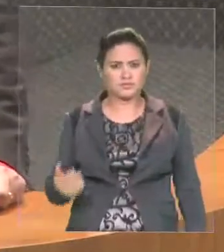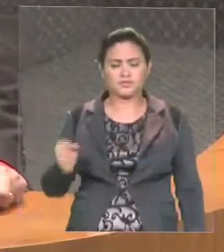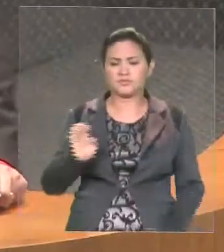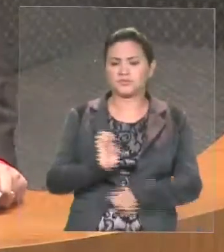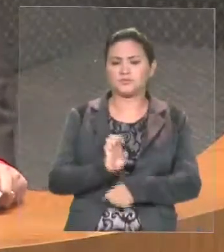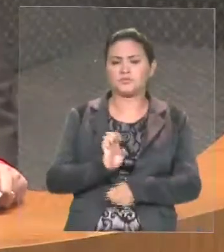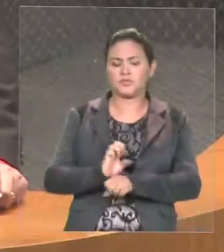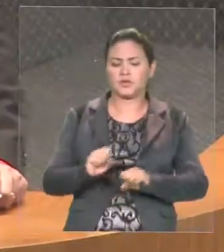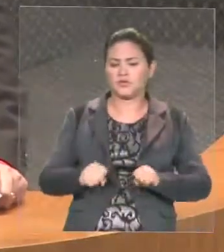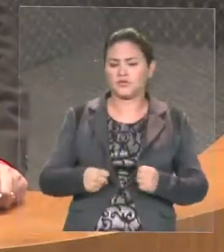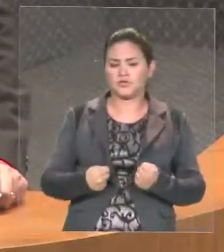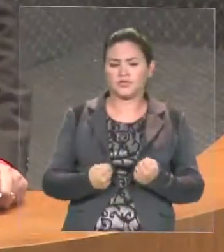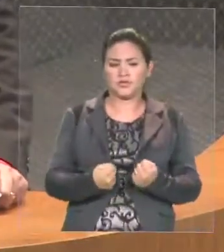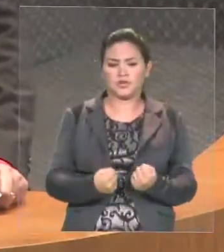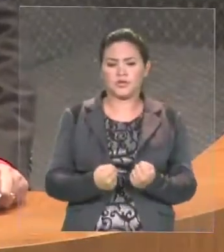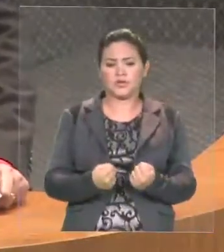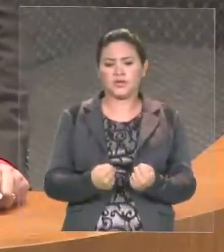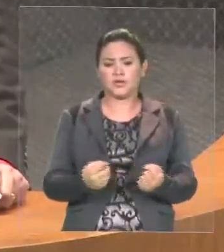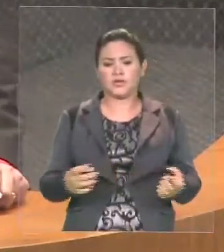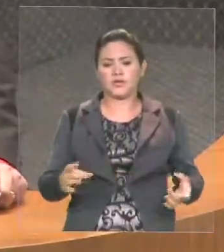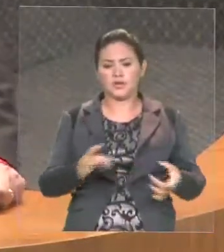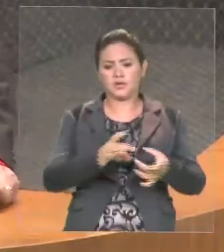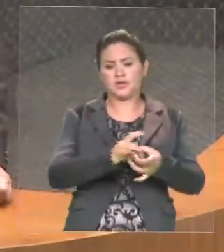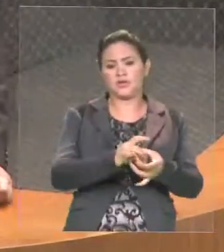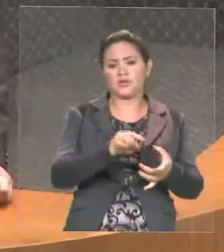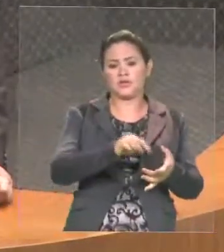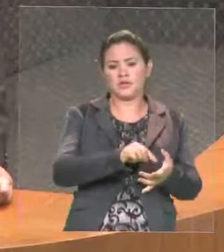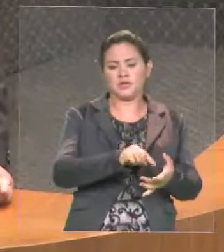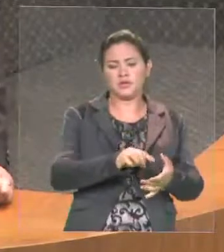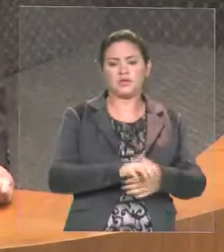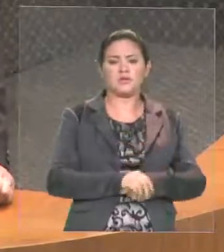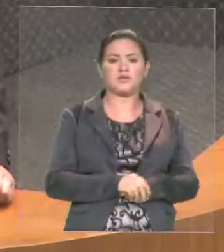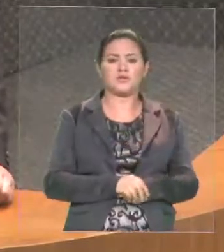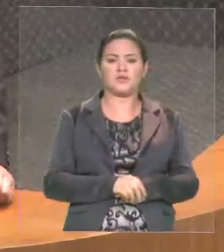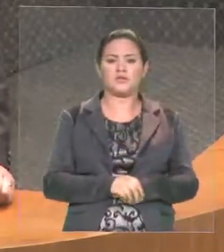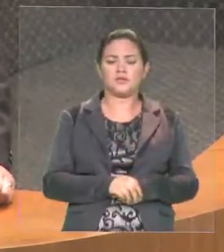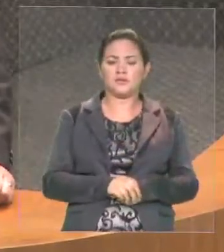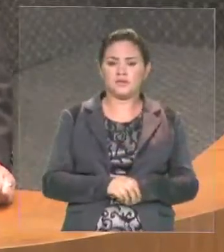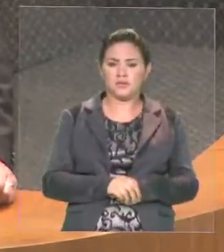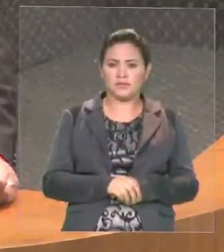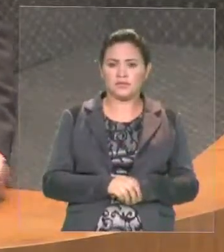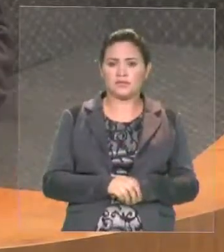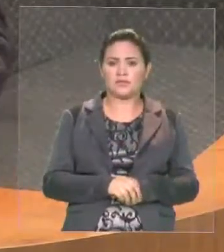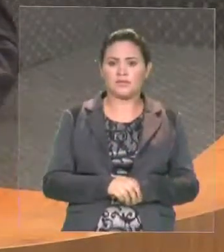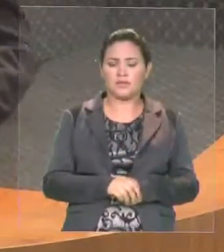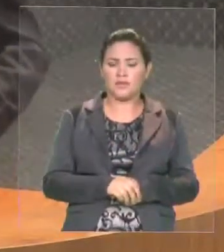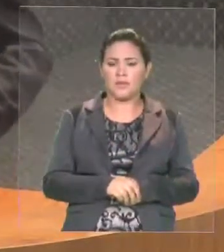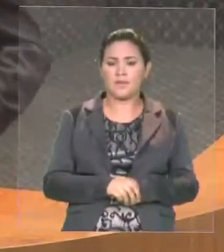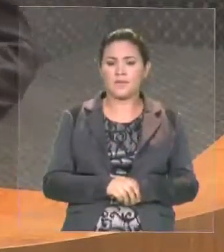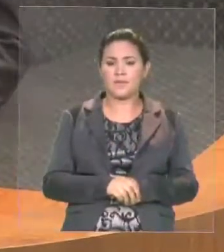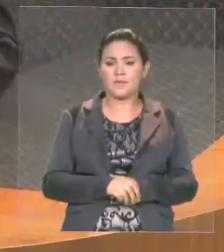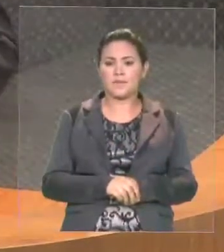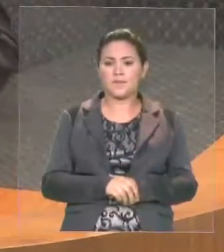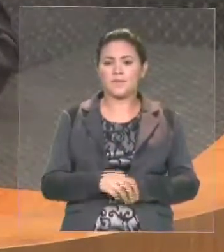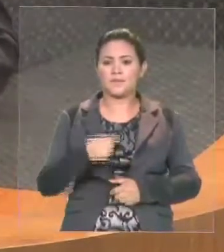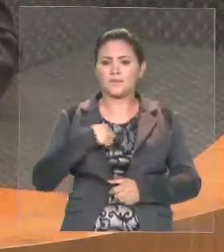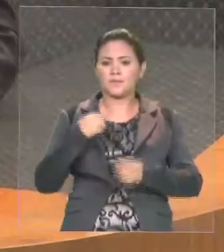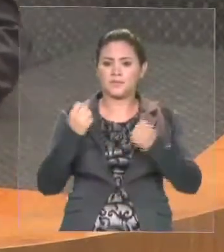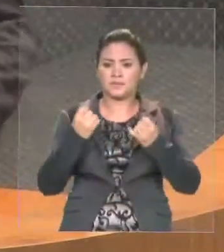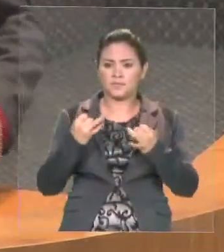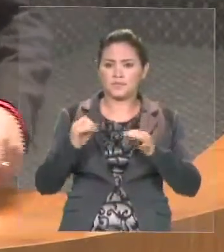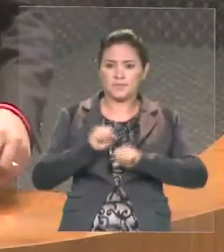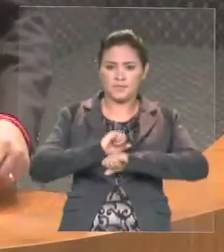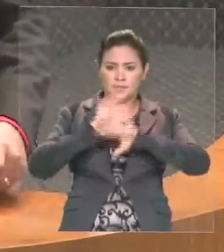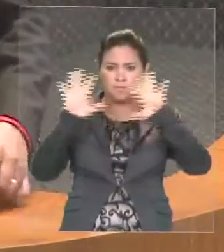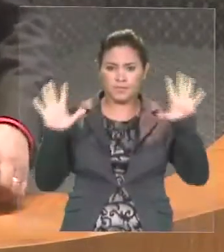se esforçará para ser sócio dela, como muitas vezes acontecia. Dessa maneira, eu coloco de maneira clara